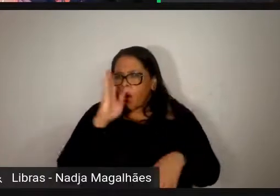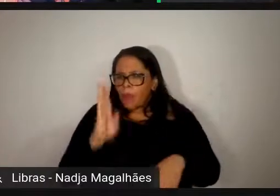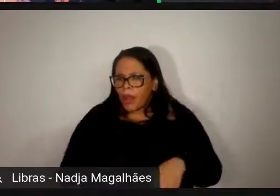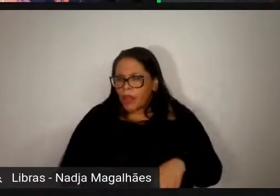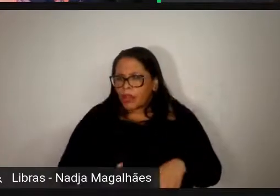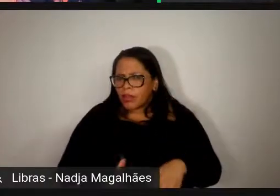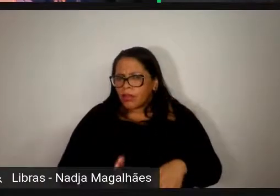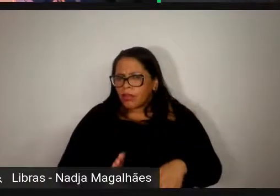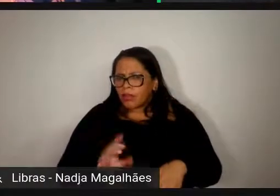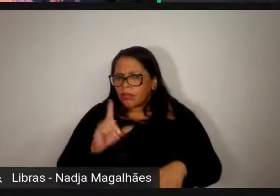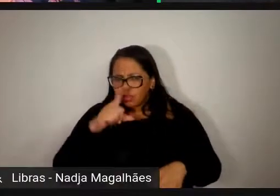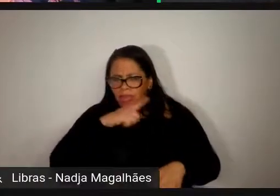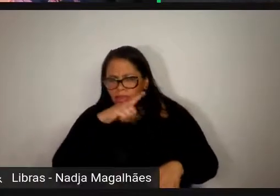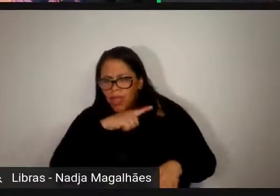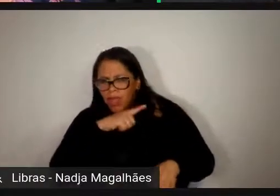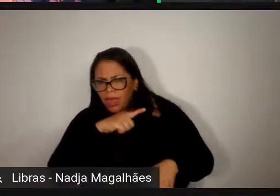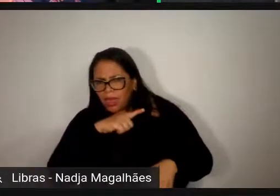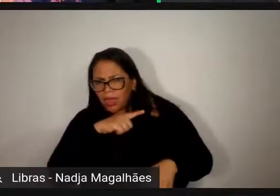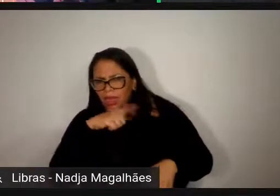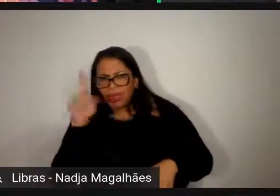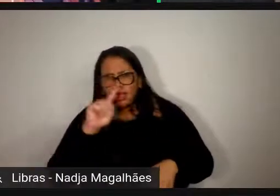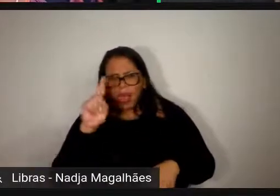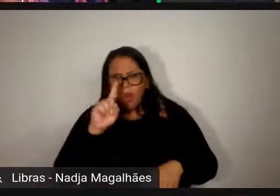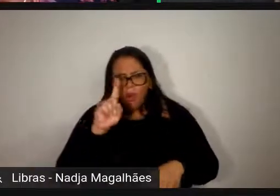Não, e eu vou te confessar que esse para mim foi um